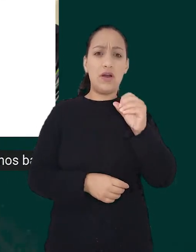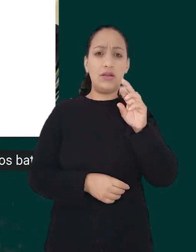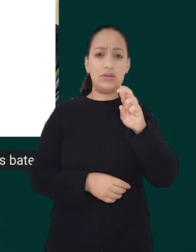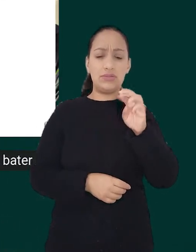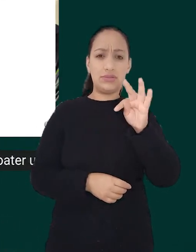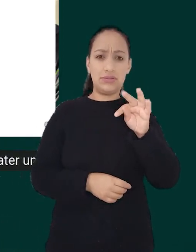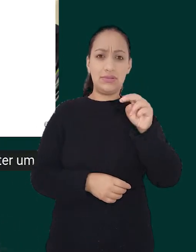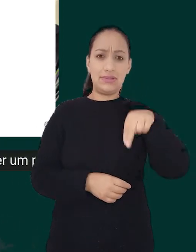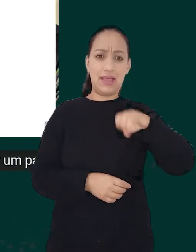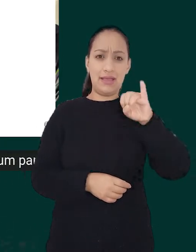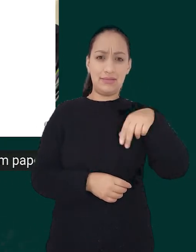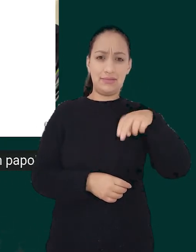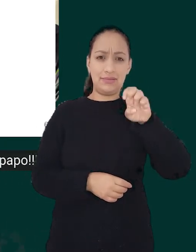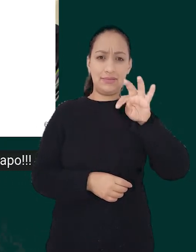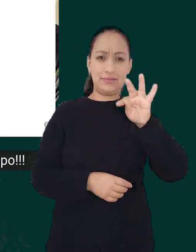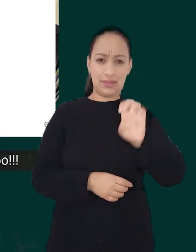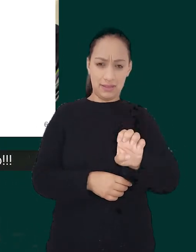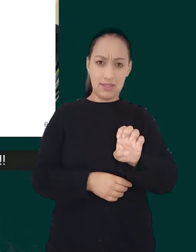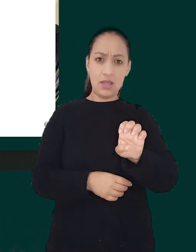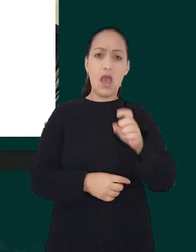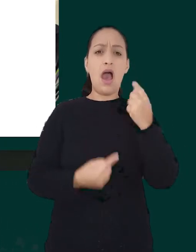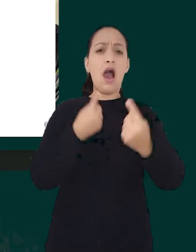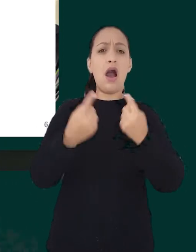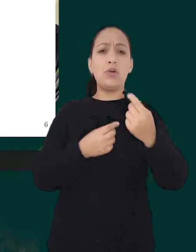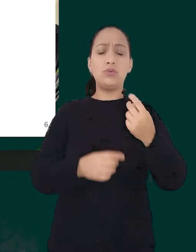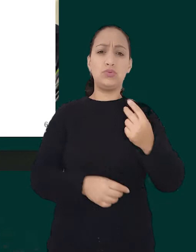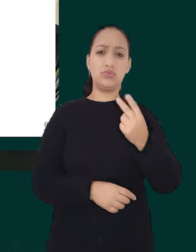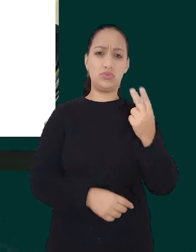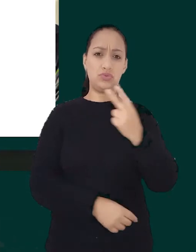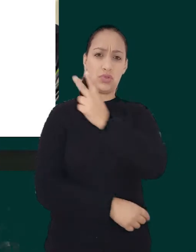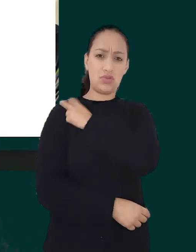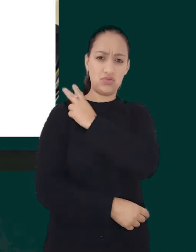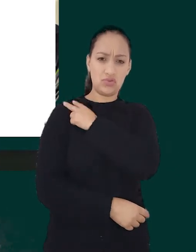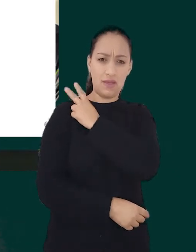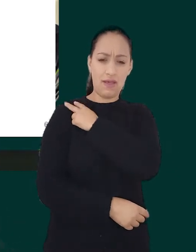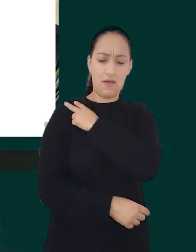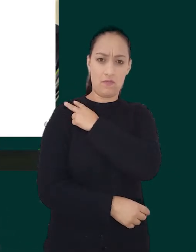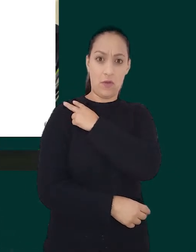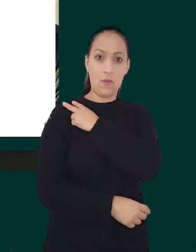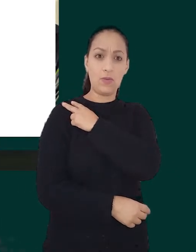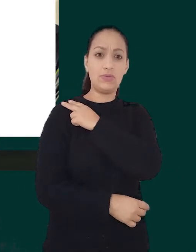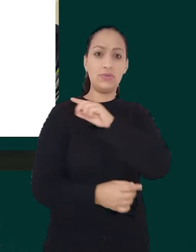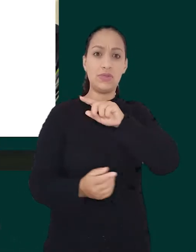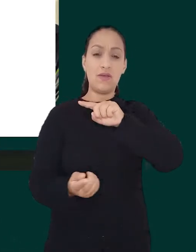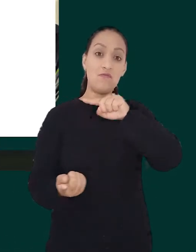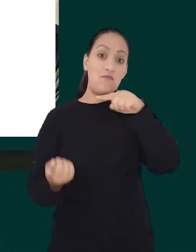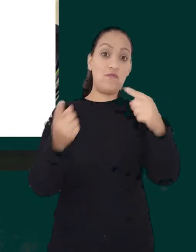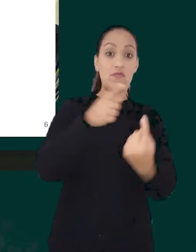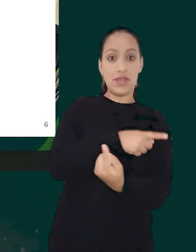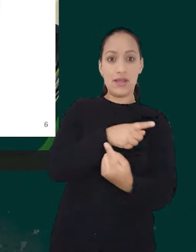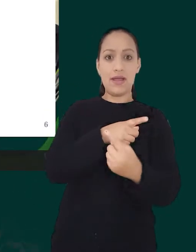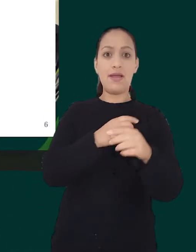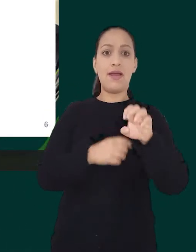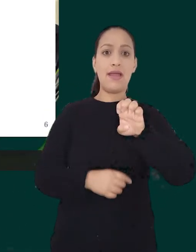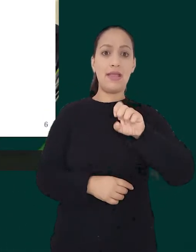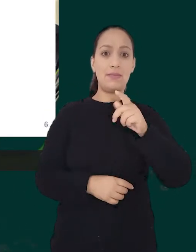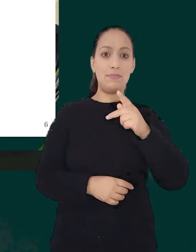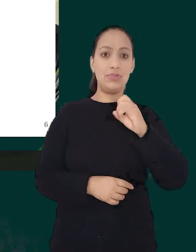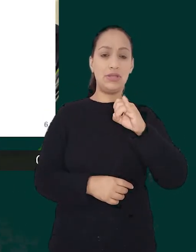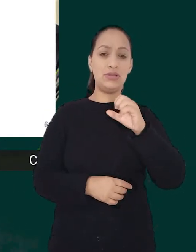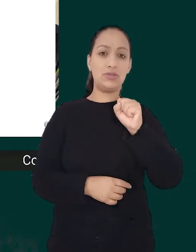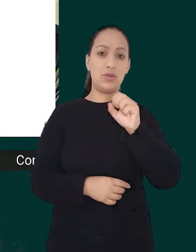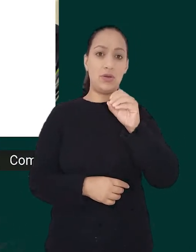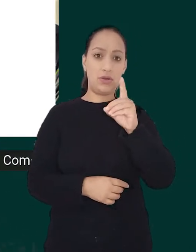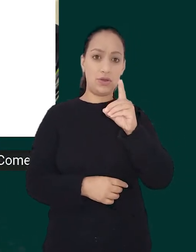alguns chefões, né, que algumas missões, quando vira o episódio do jogo, alguns chefões já tiveram que ser